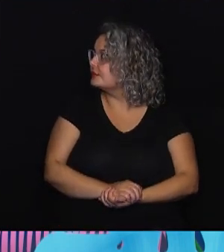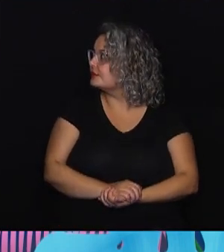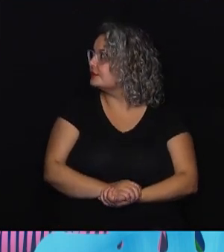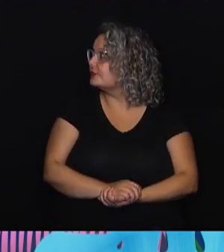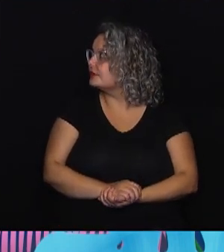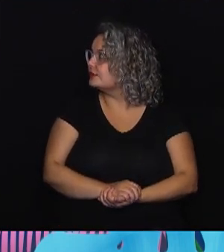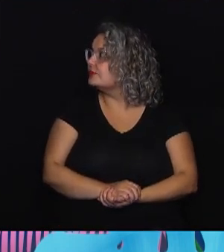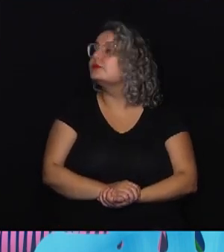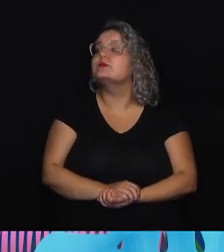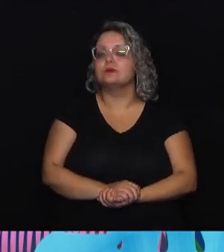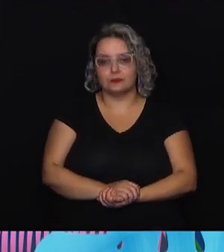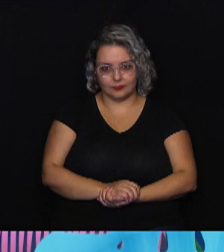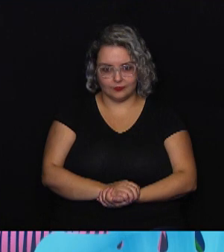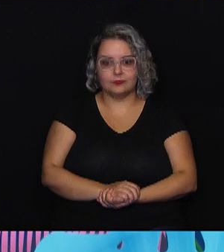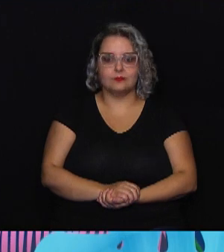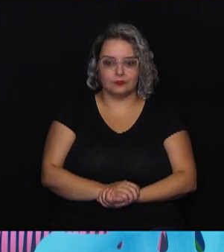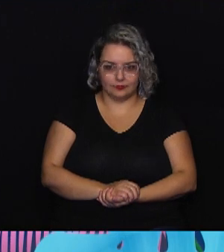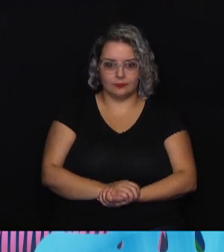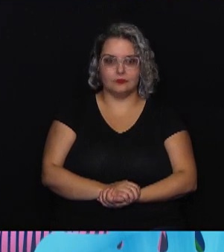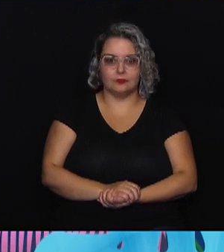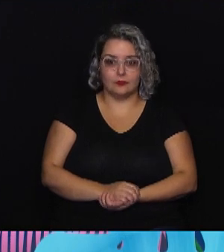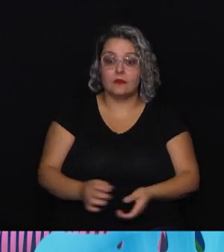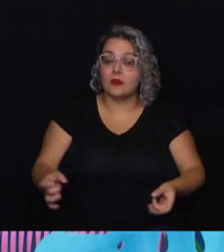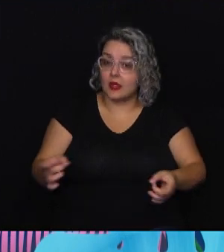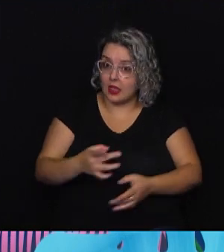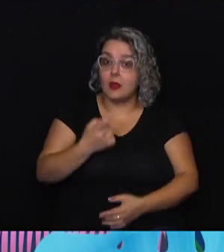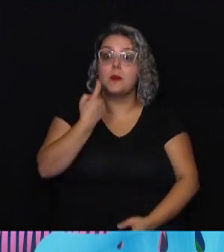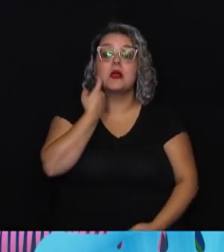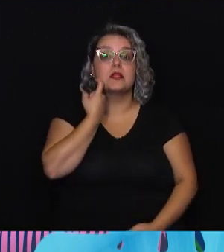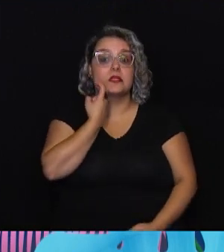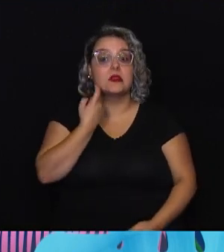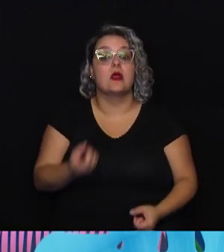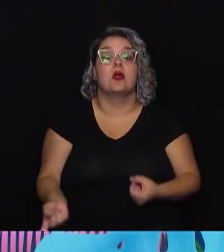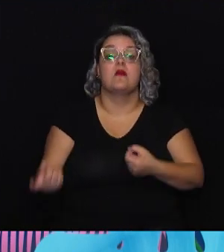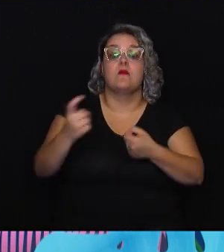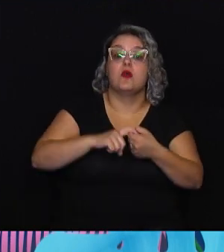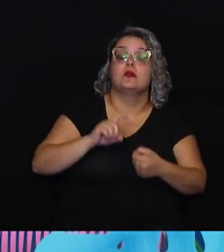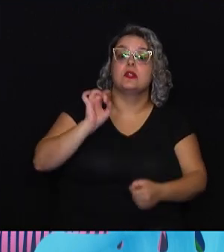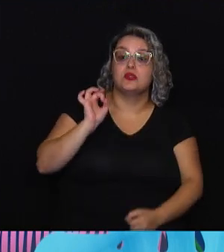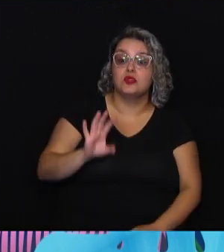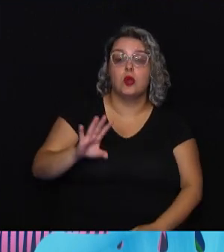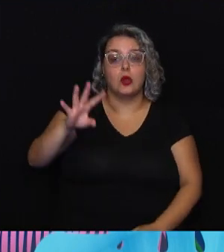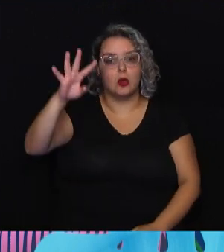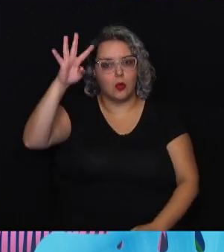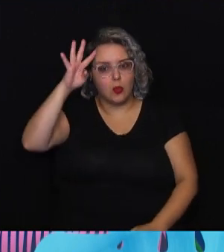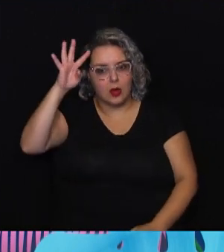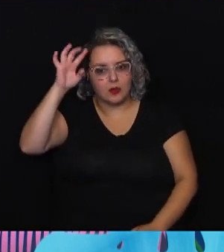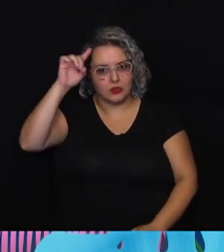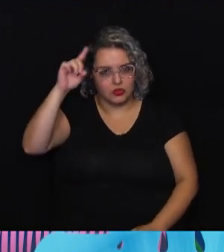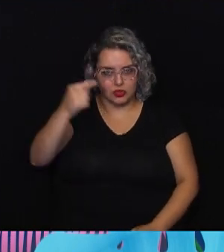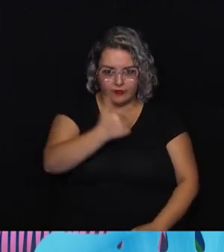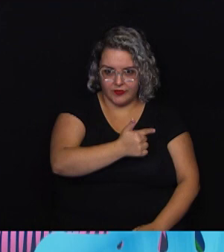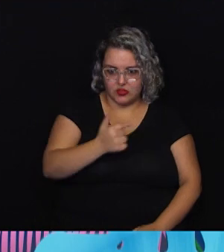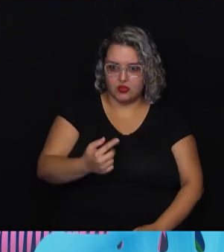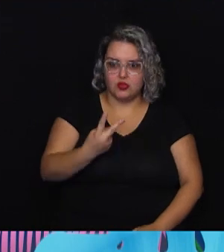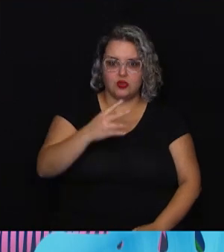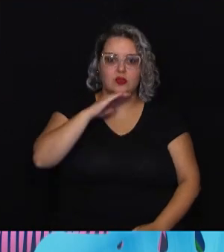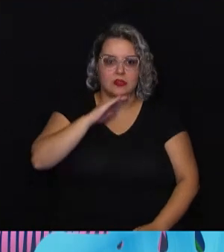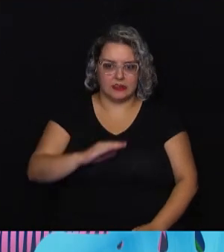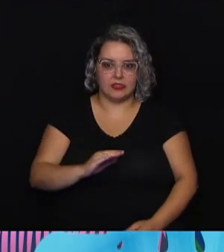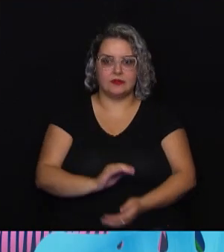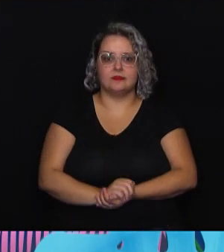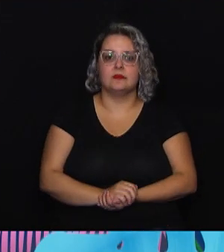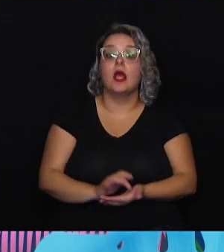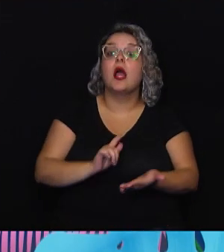da Prefeitura, que se encerra nesta sexta-feira e retoma na quarta-feira, dia 22, às 2 da tarde. A